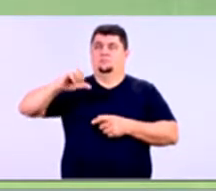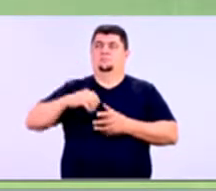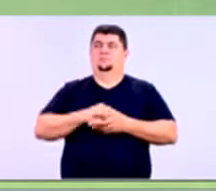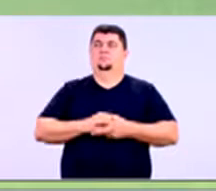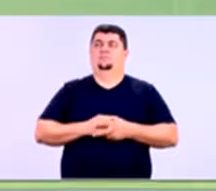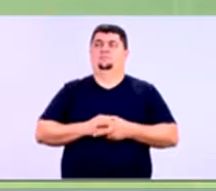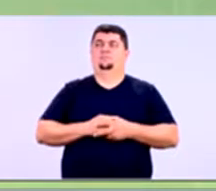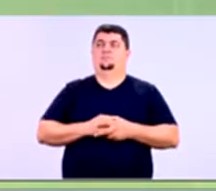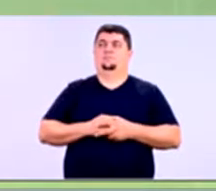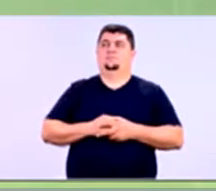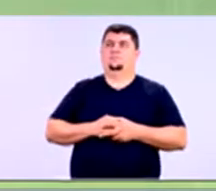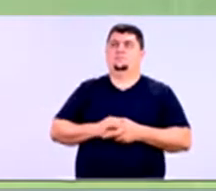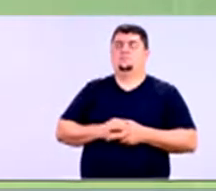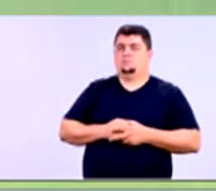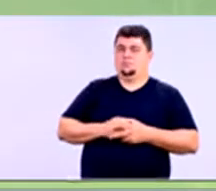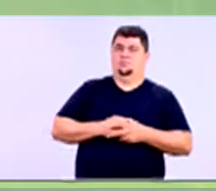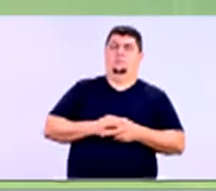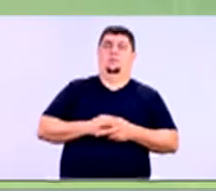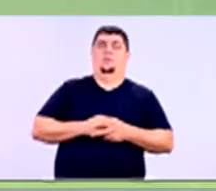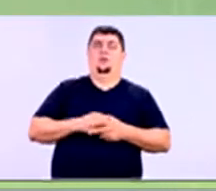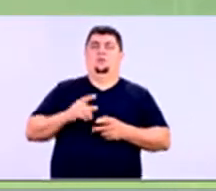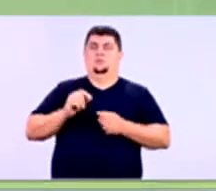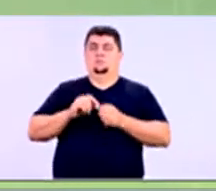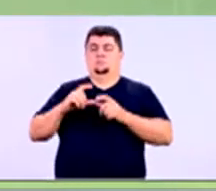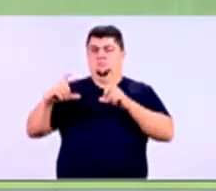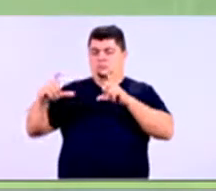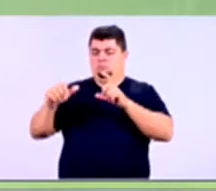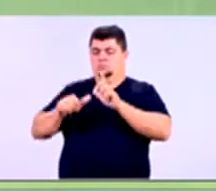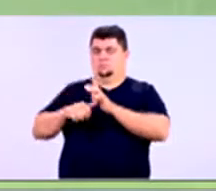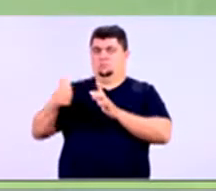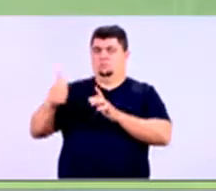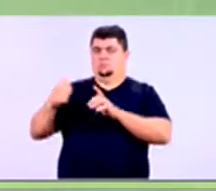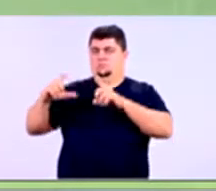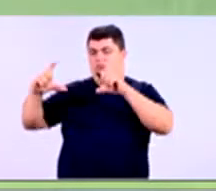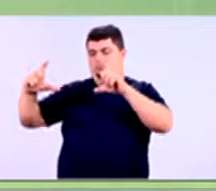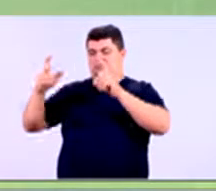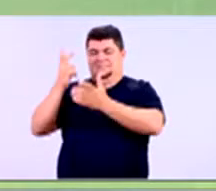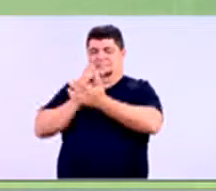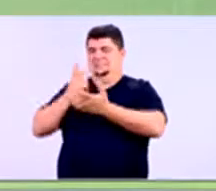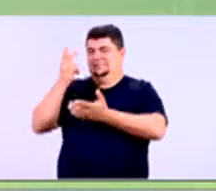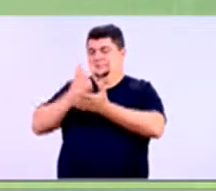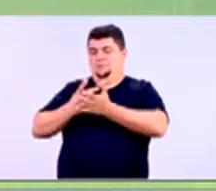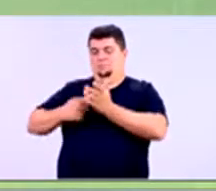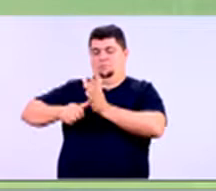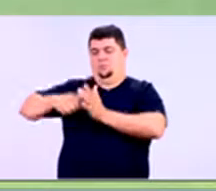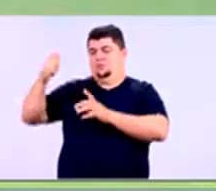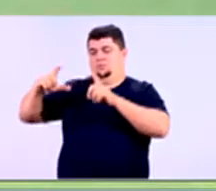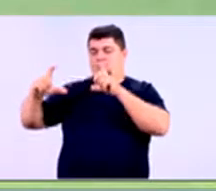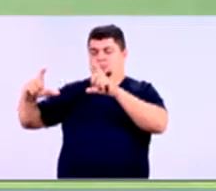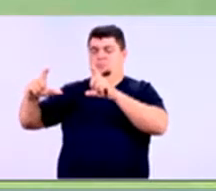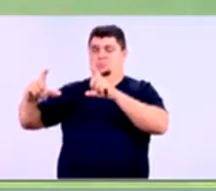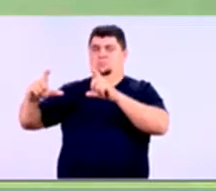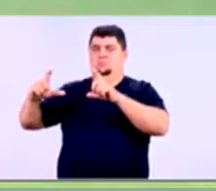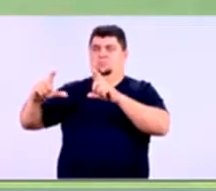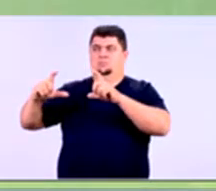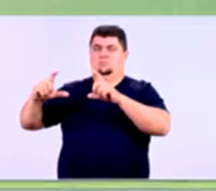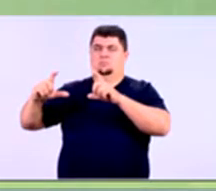meses. Certamente você vai estar perguntando, quem que eu resolvo primeiro? Está dentro do parênteses.